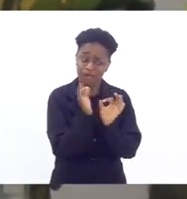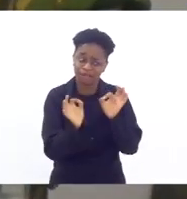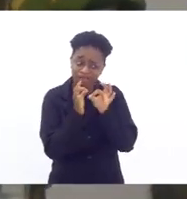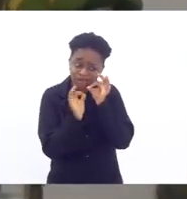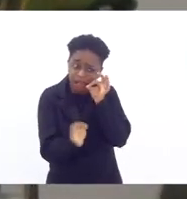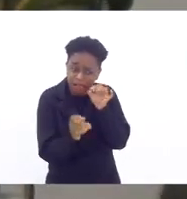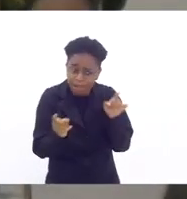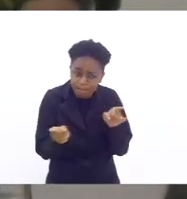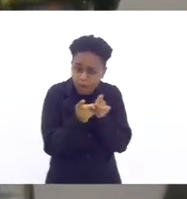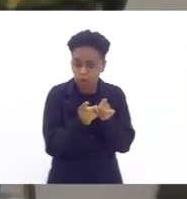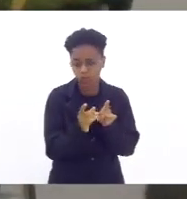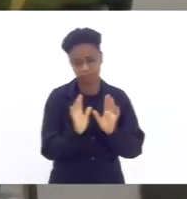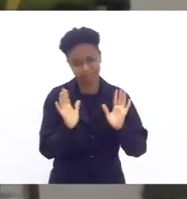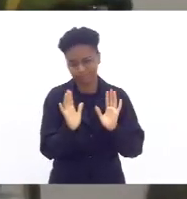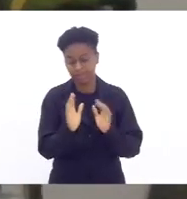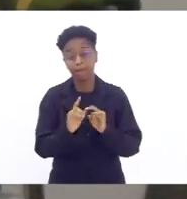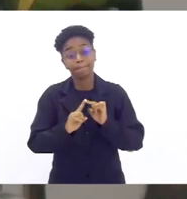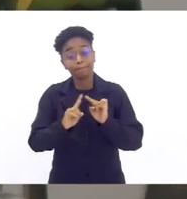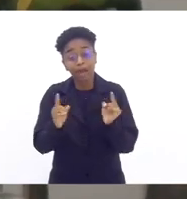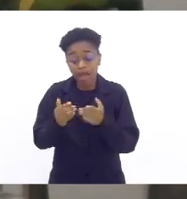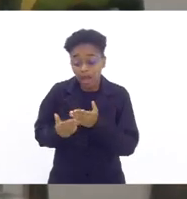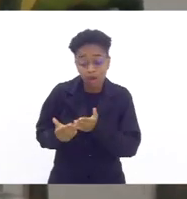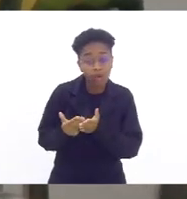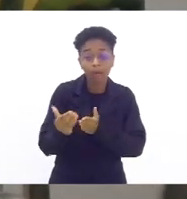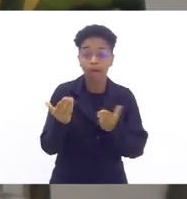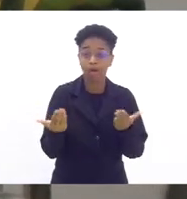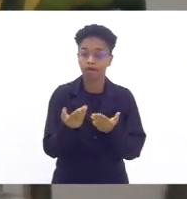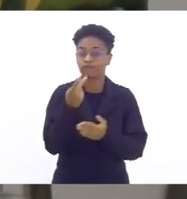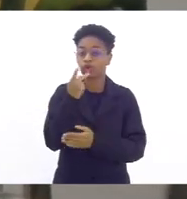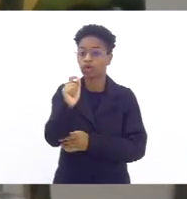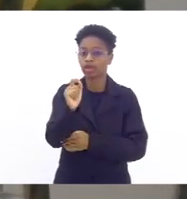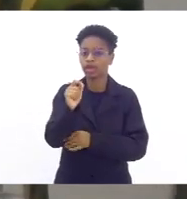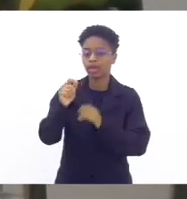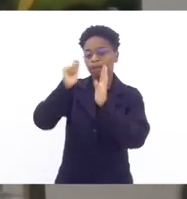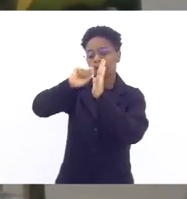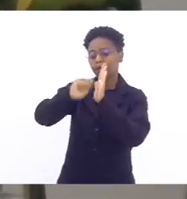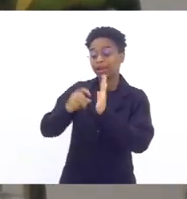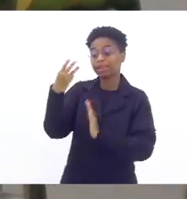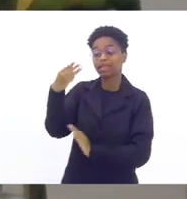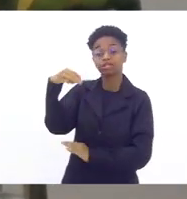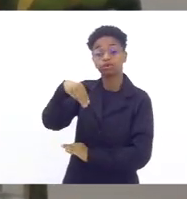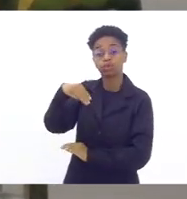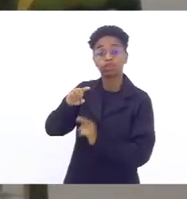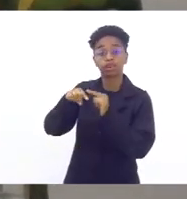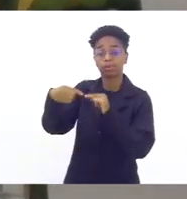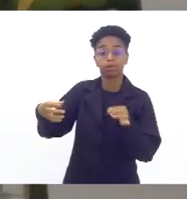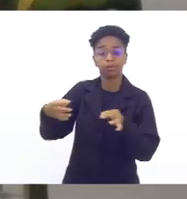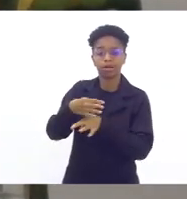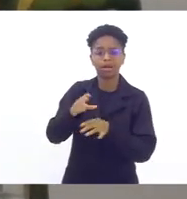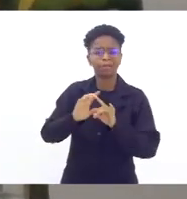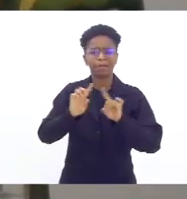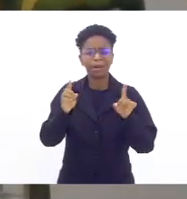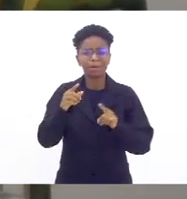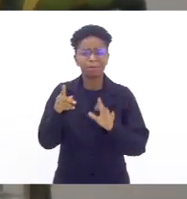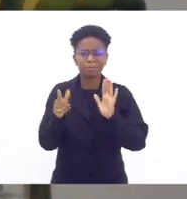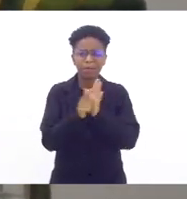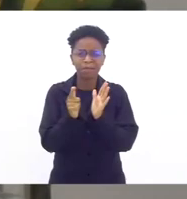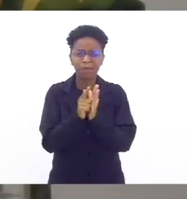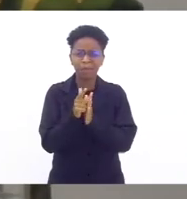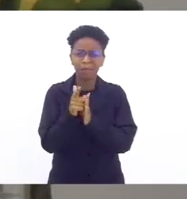falarem Mas a partir de agora é que ela escreveu lá três minutos e depois encerrar mas o papel é muito branco